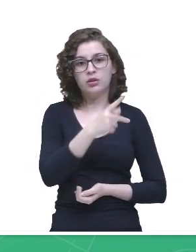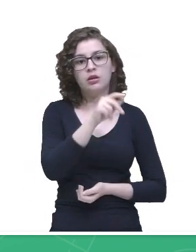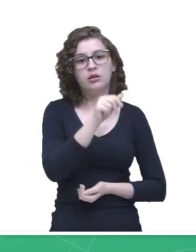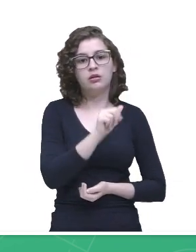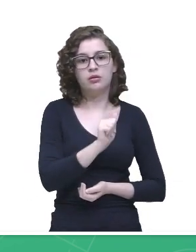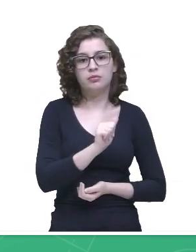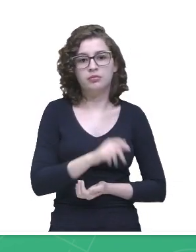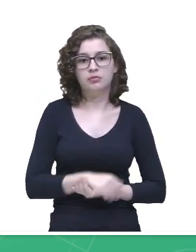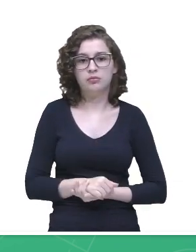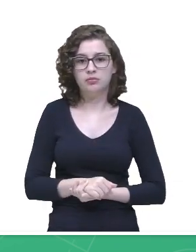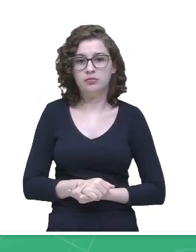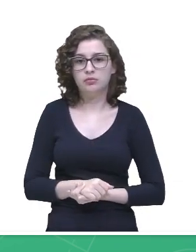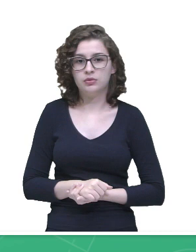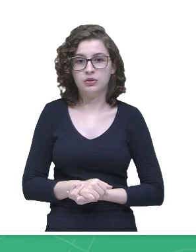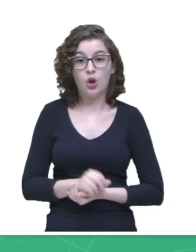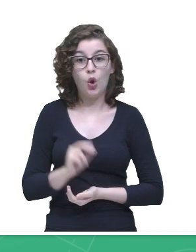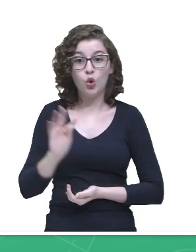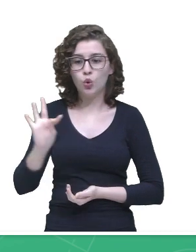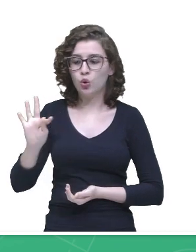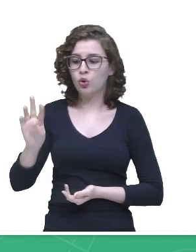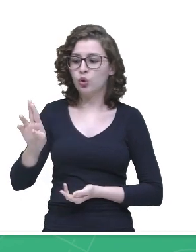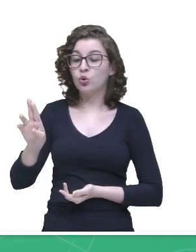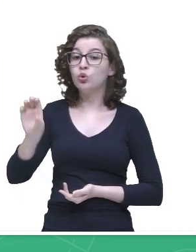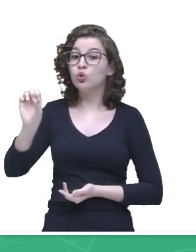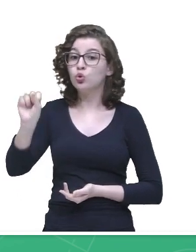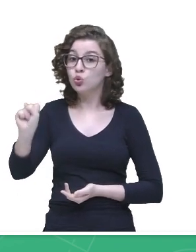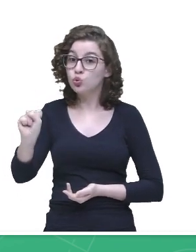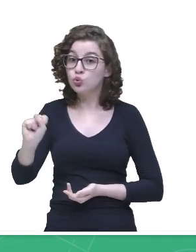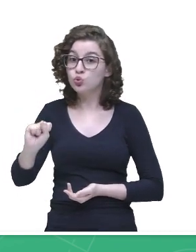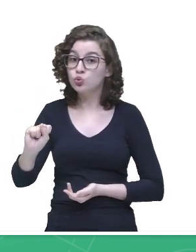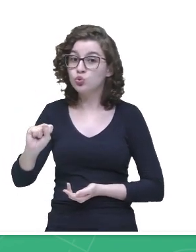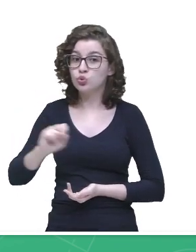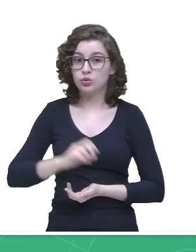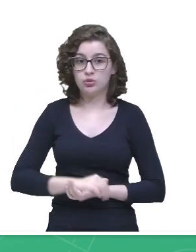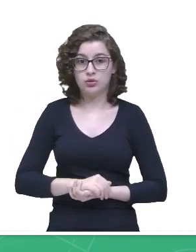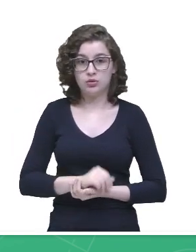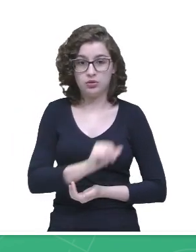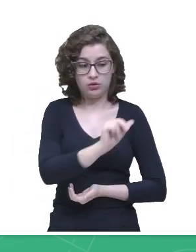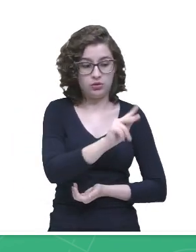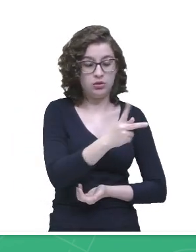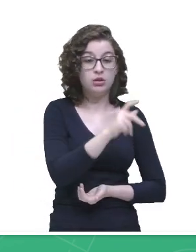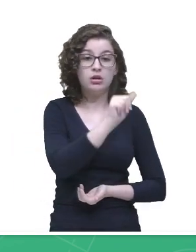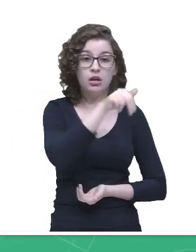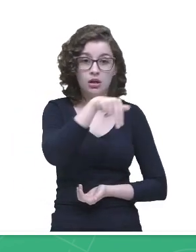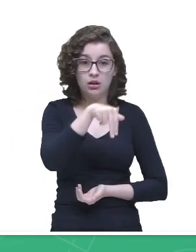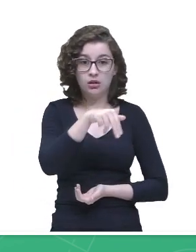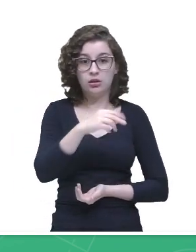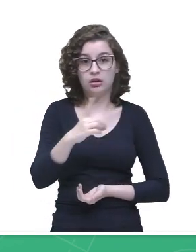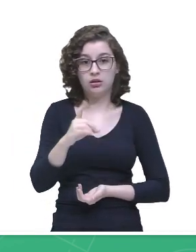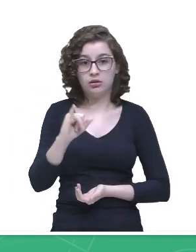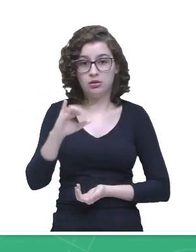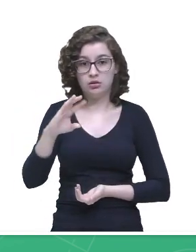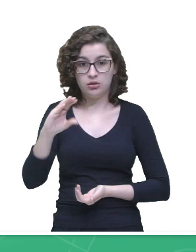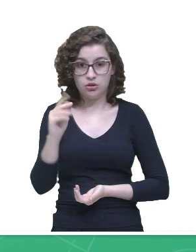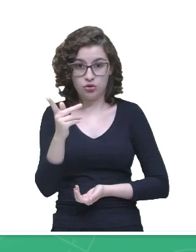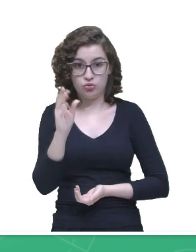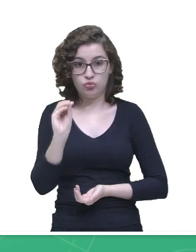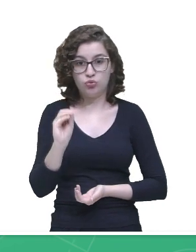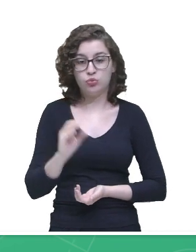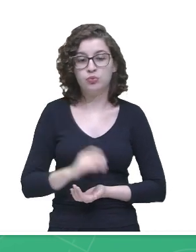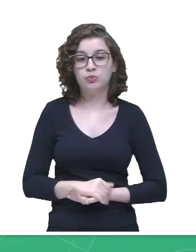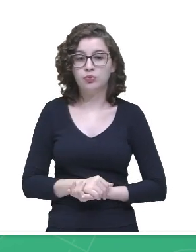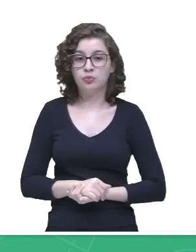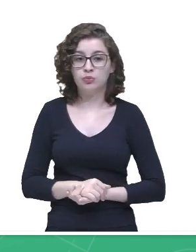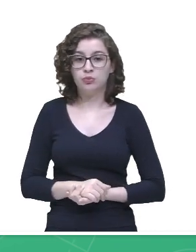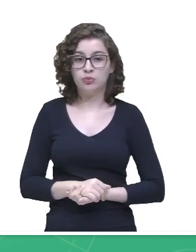desculpa, tus padres, eu estou falando deles. Que han dicho tus padres. E